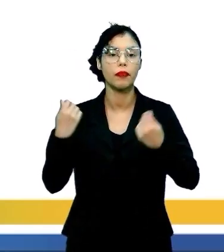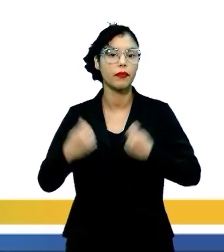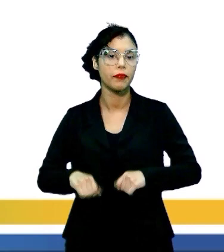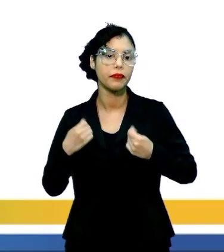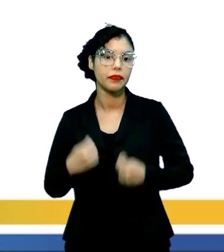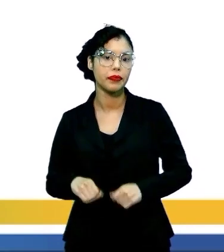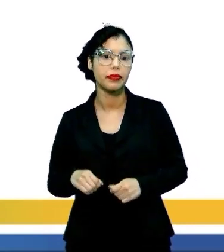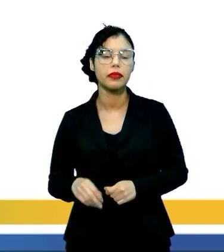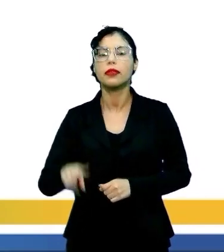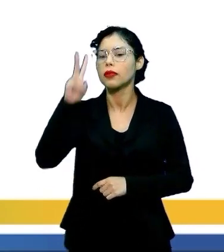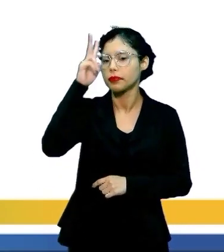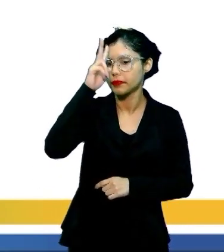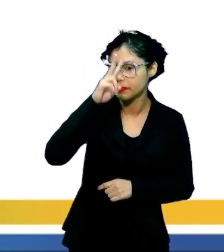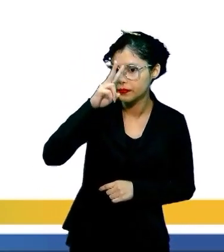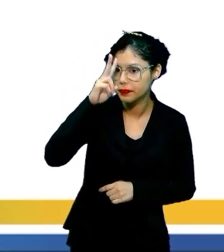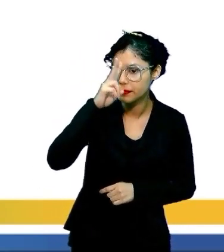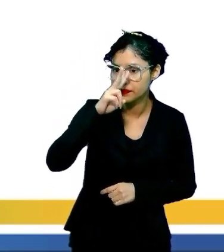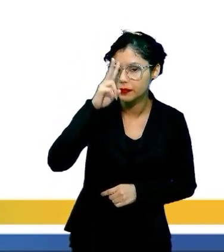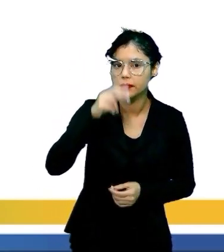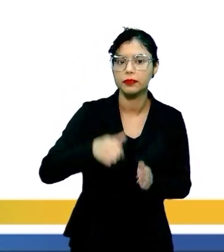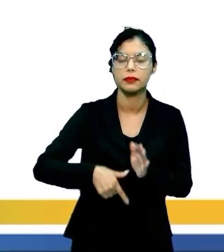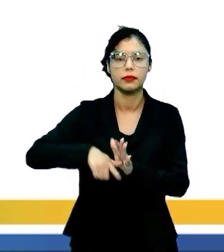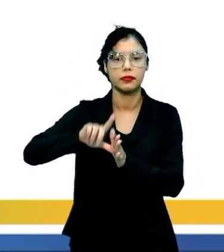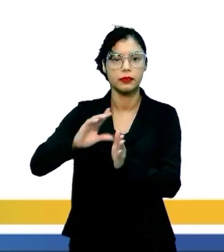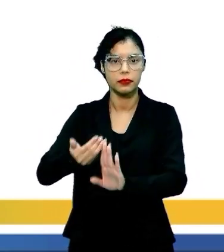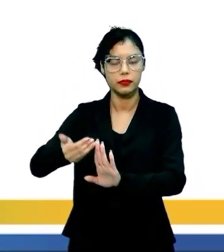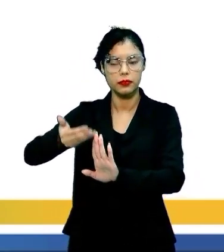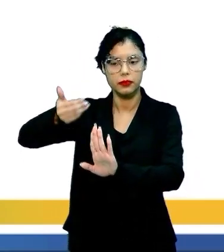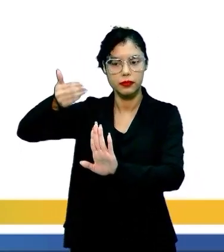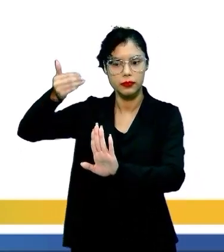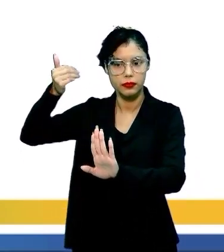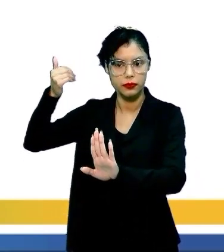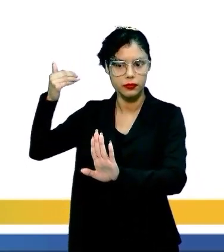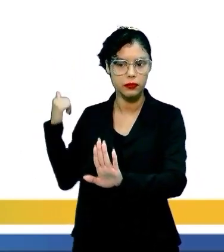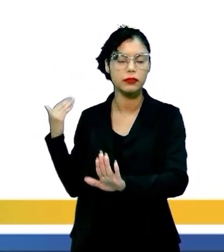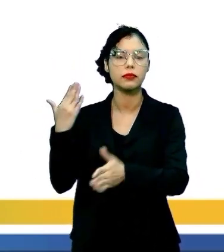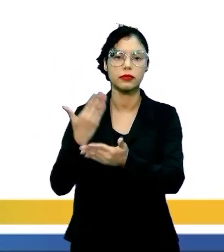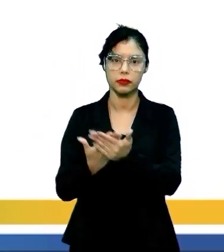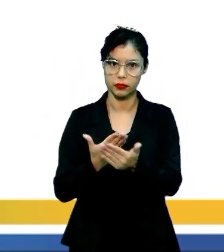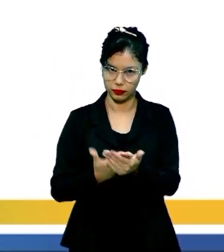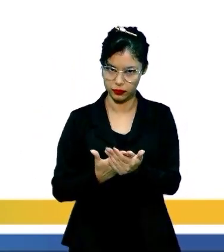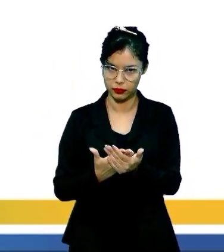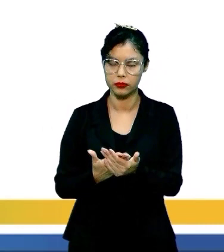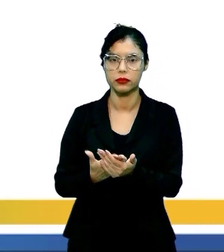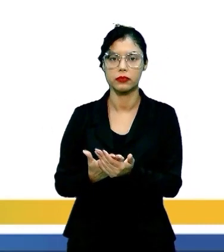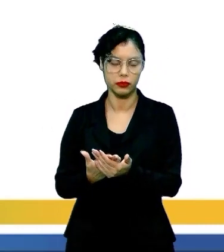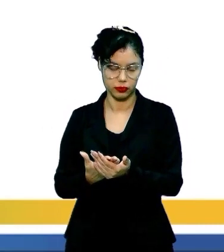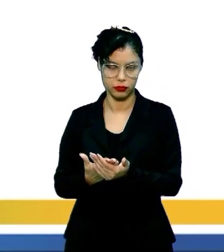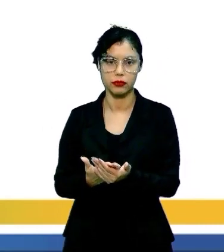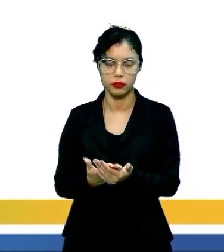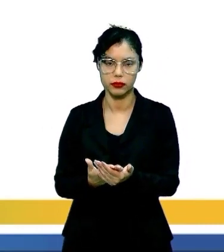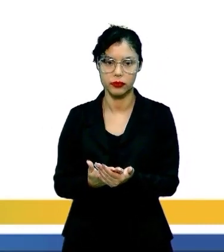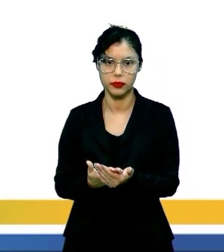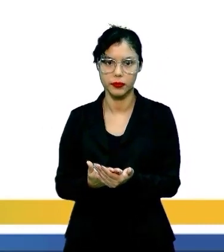Preciso que vocês lembrem lá de aulas anteriores, de aulas